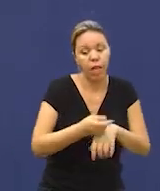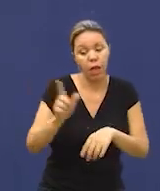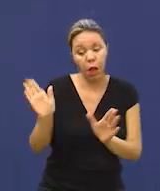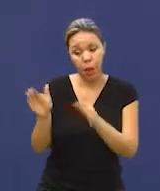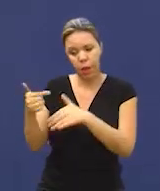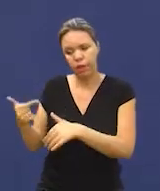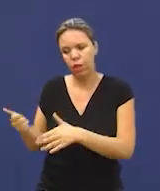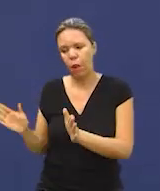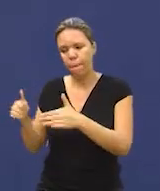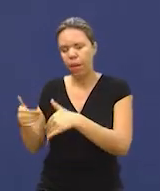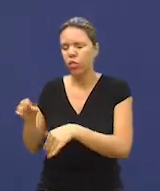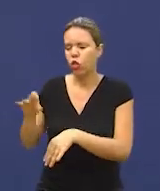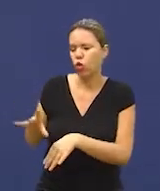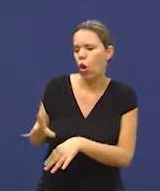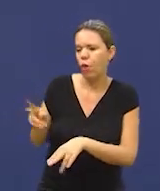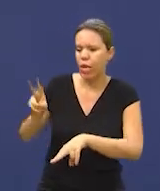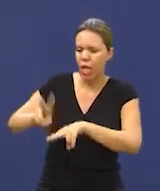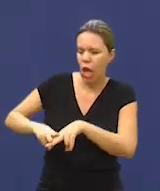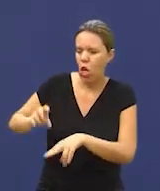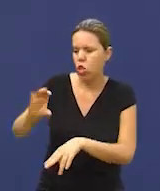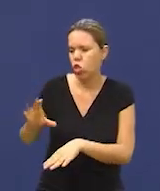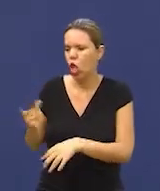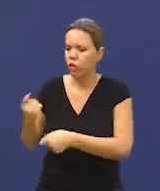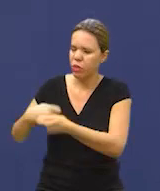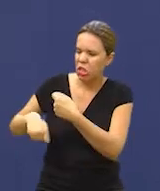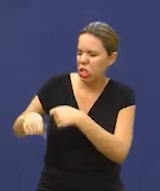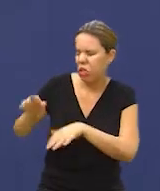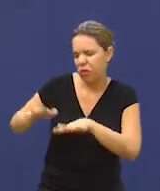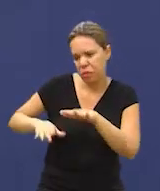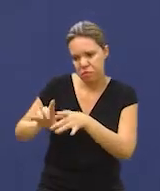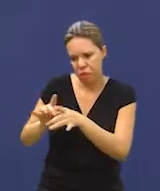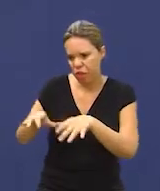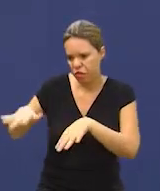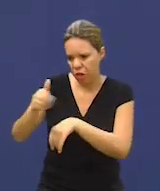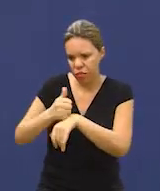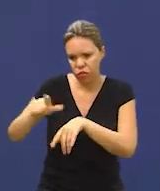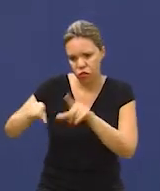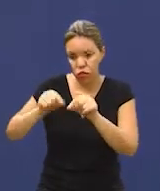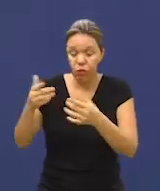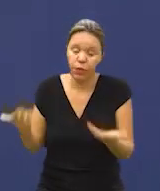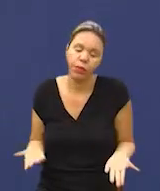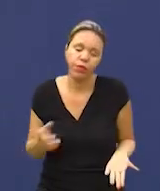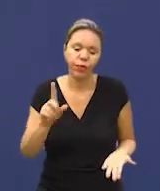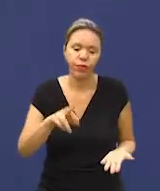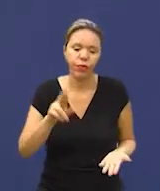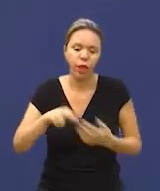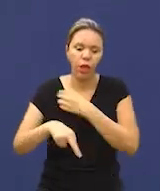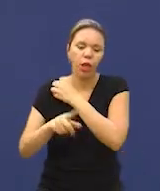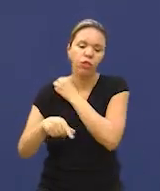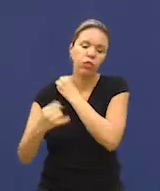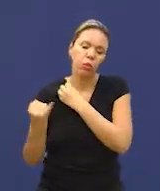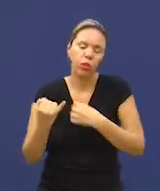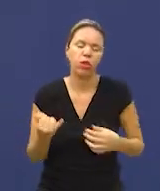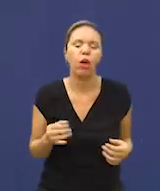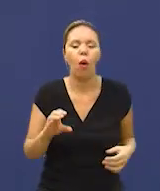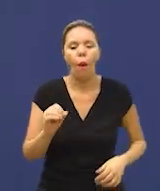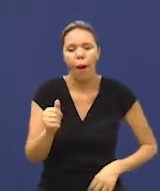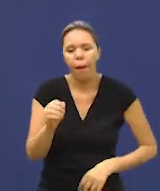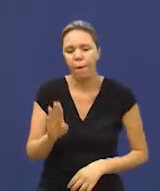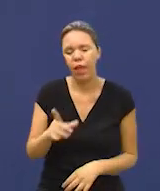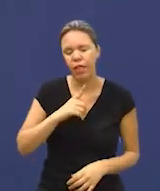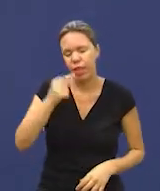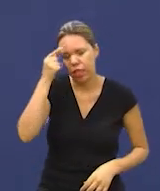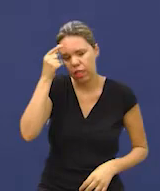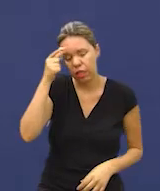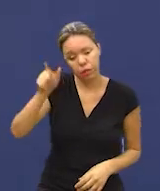área, só penal, só civil, só administrativo, por exemplo. Então, em razão disso, é importante a OAB ter noção de